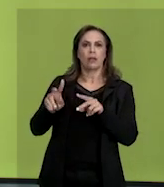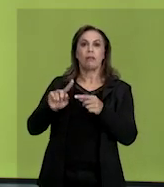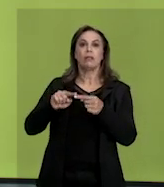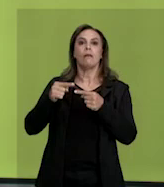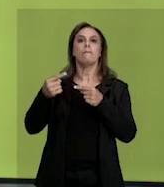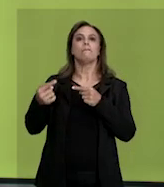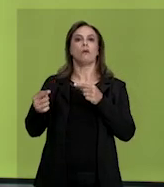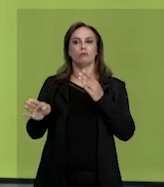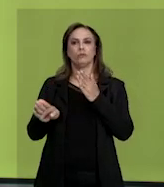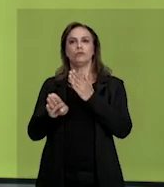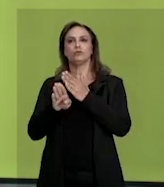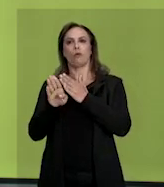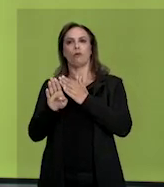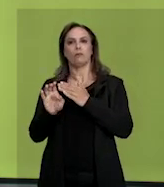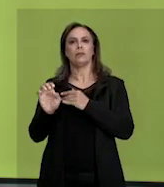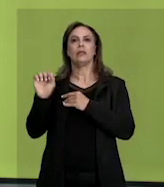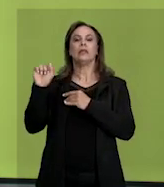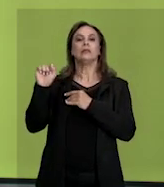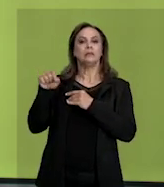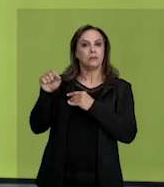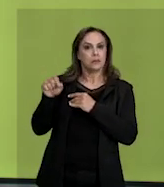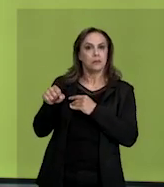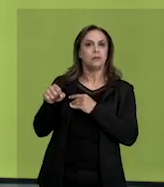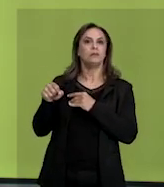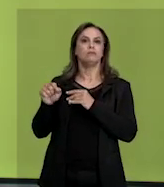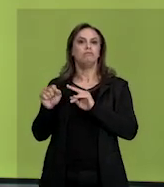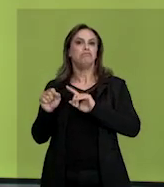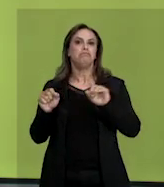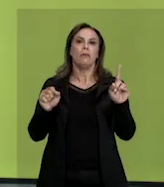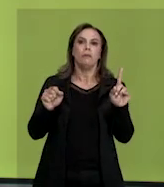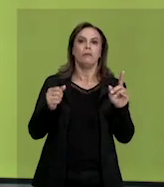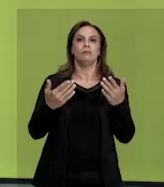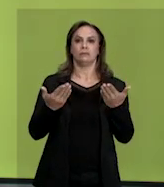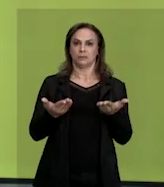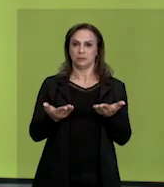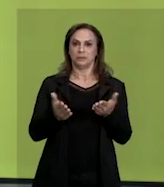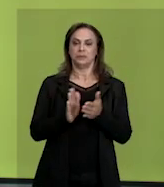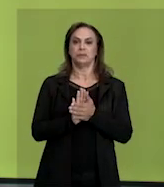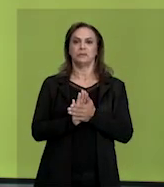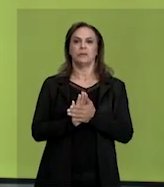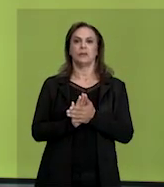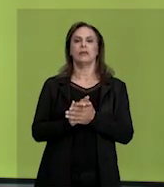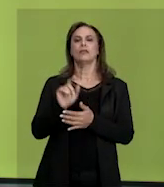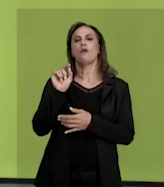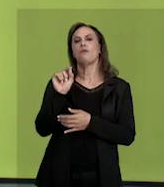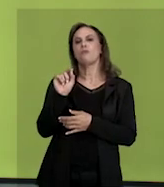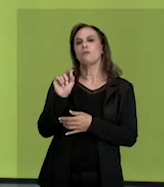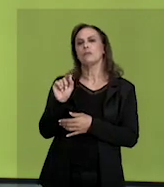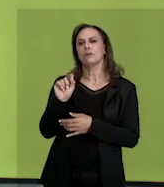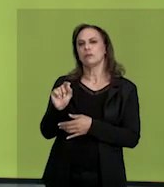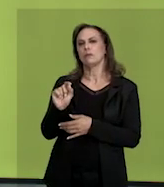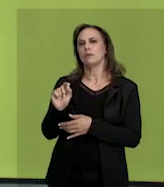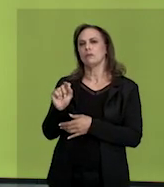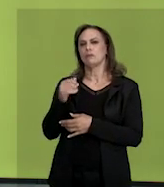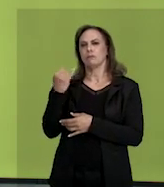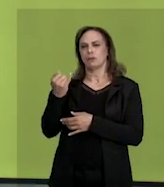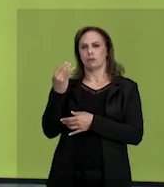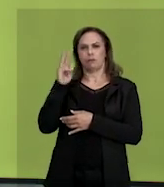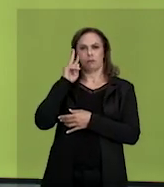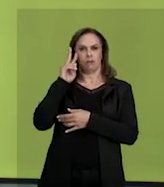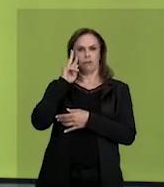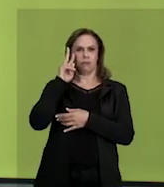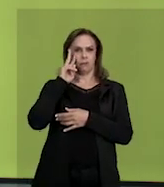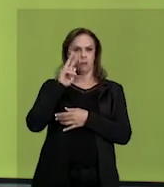de causa e consequência. Assim, o que queremos dizer? Nem todo acontecimento após